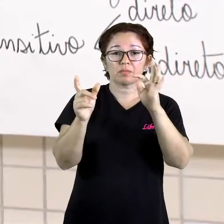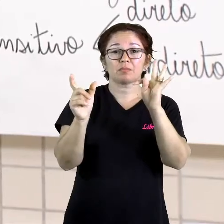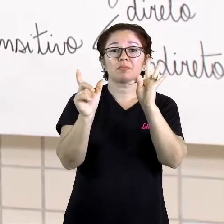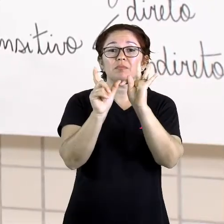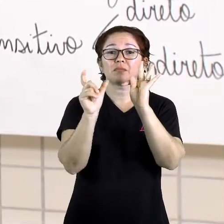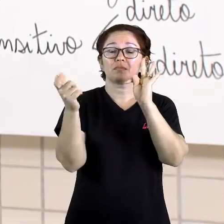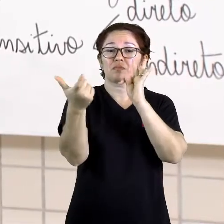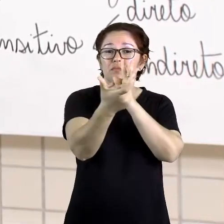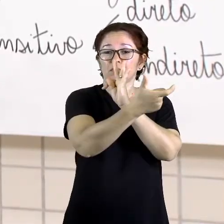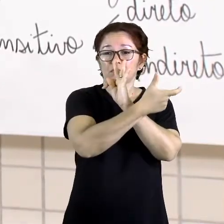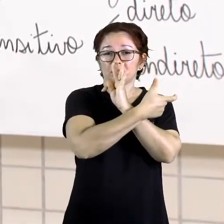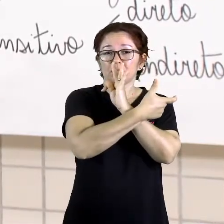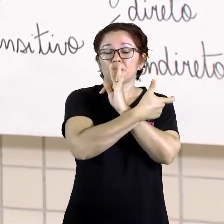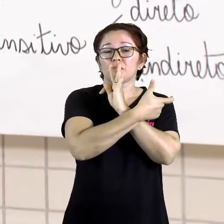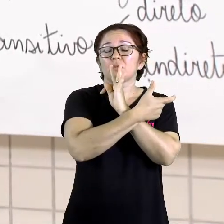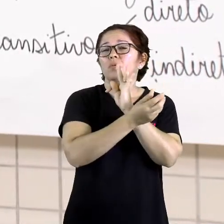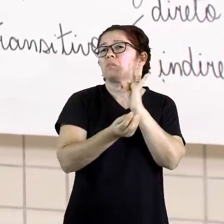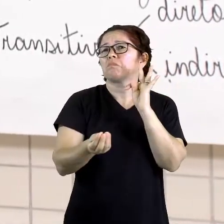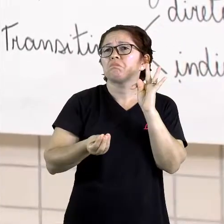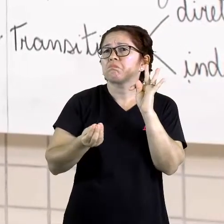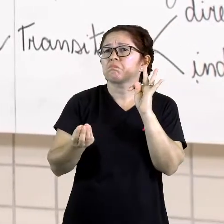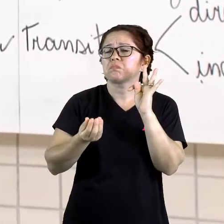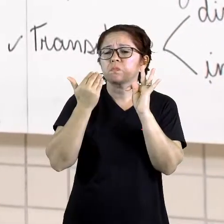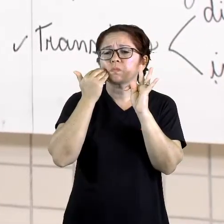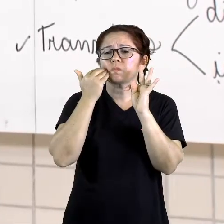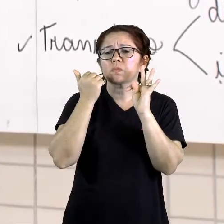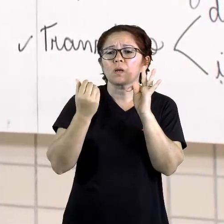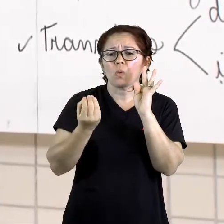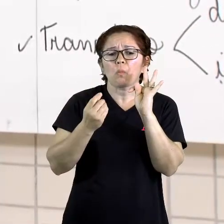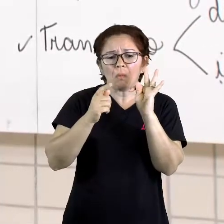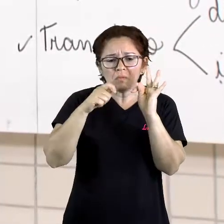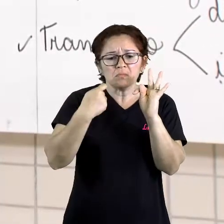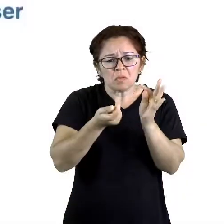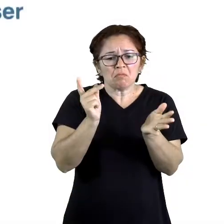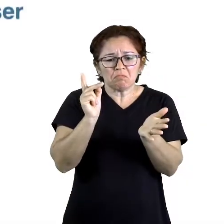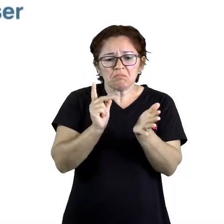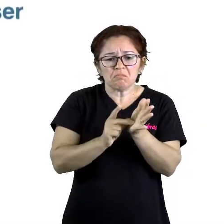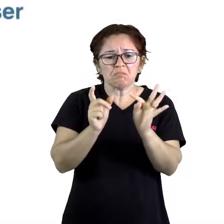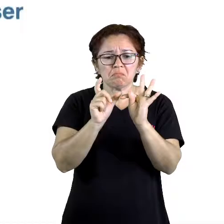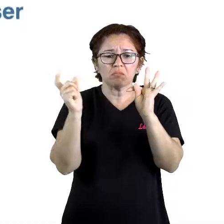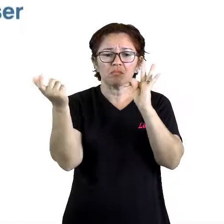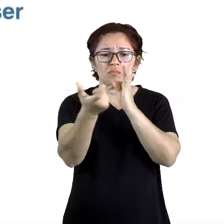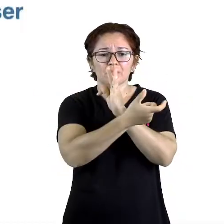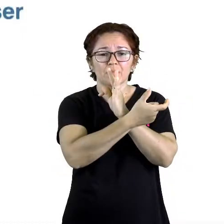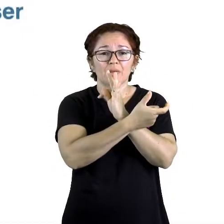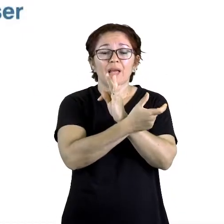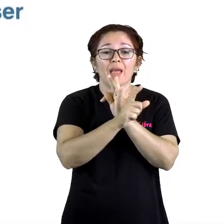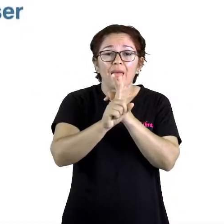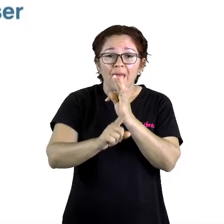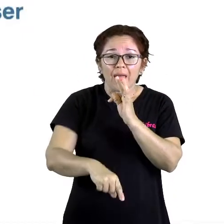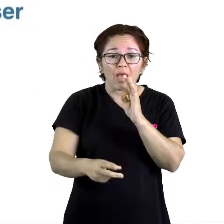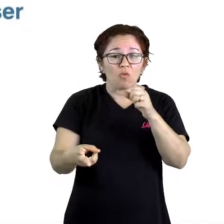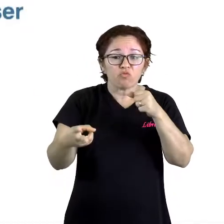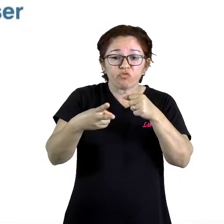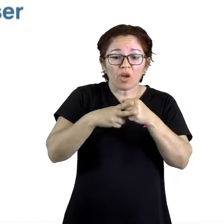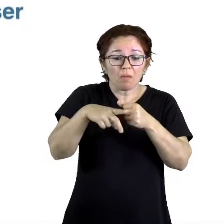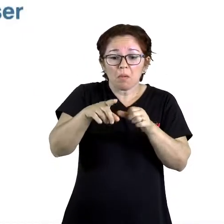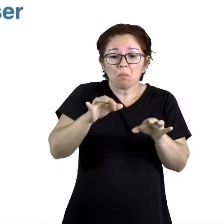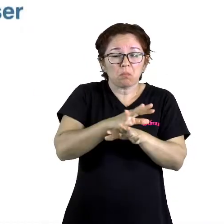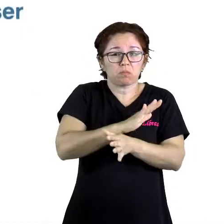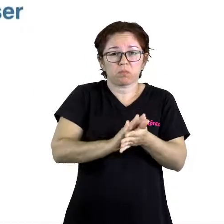ele for autossuficiente, ele não precisar de complemento. Como temos aí no exemplo do